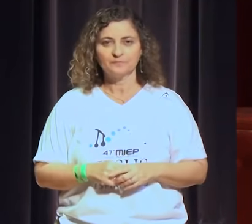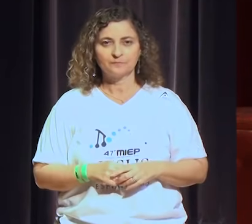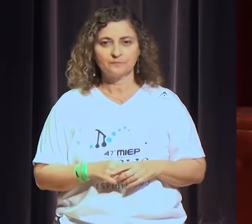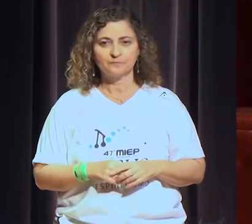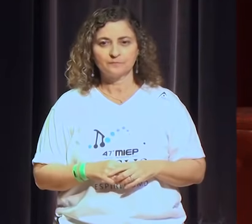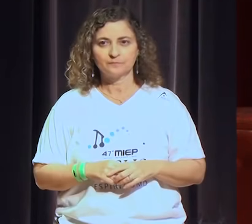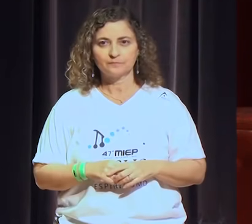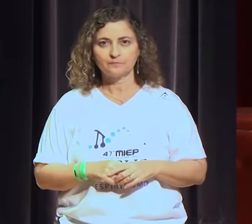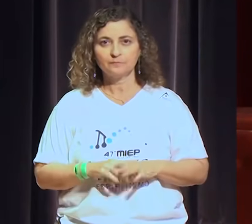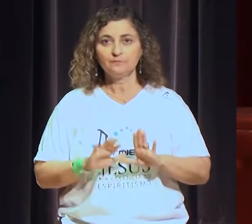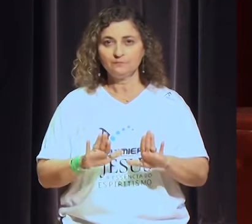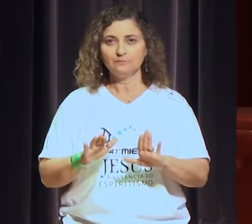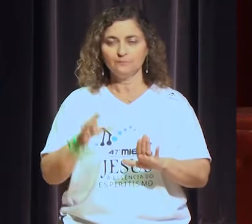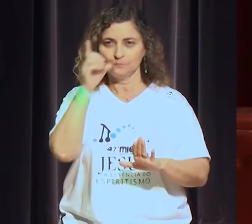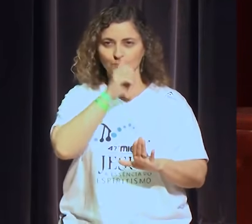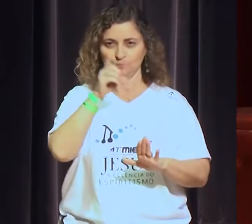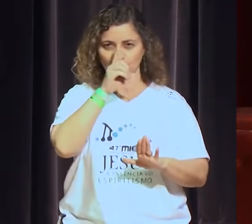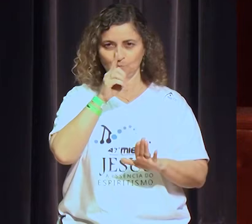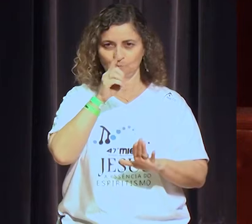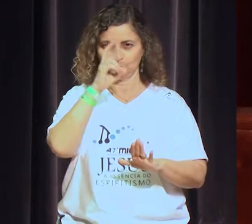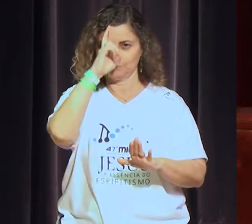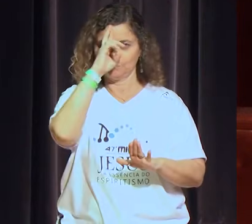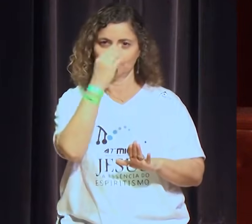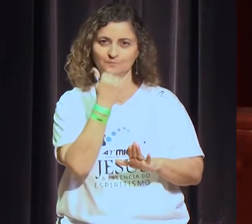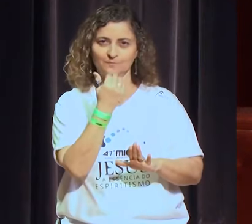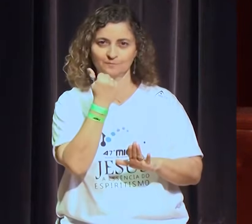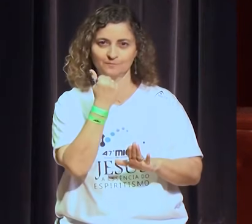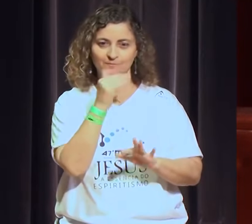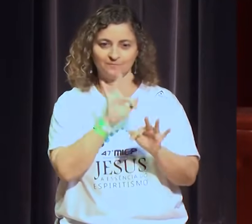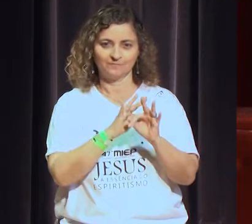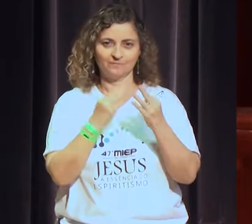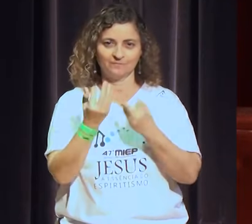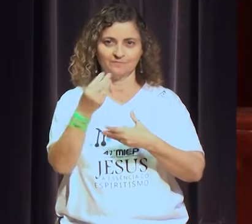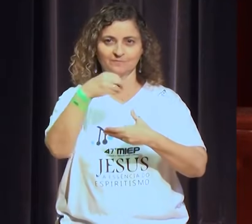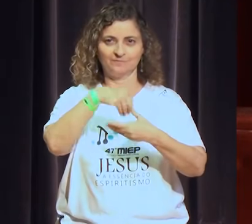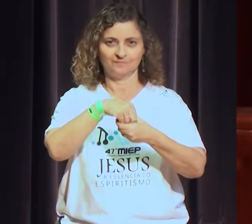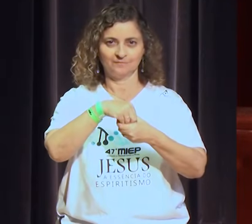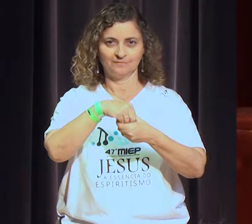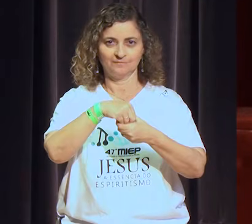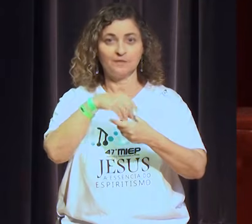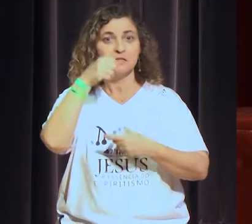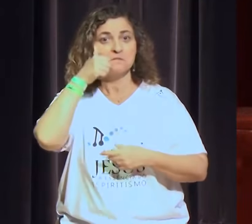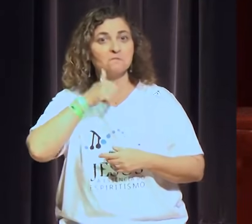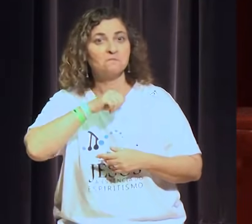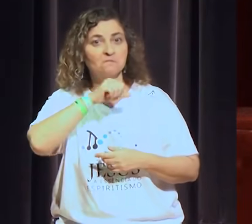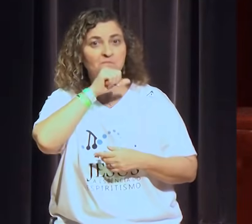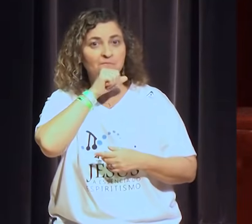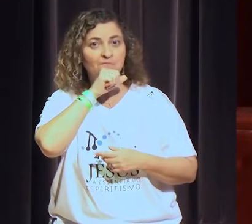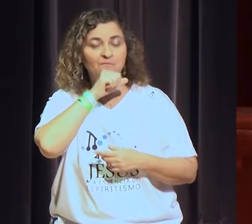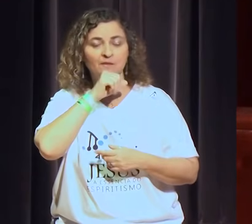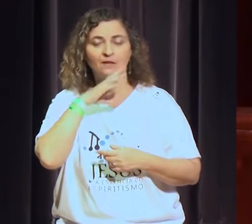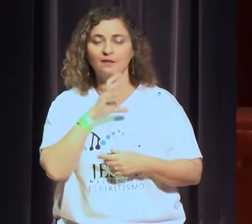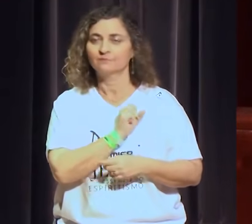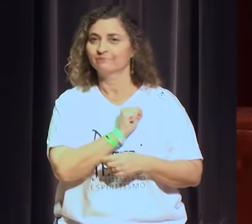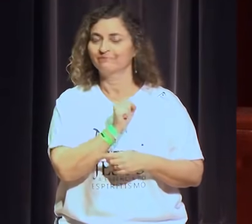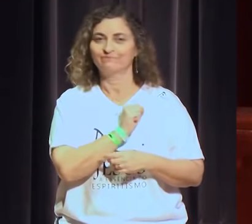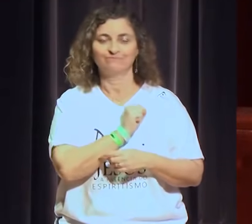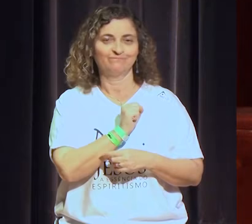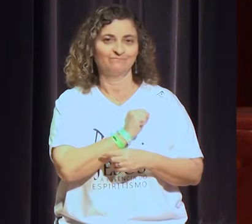E no almoço de domingo, a minha mãe ama do mesmo jeito.